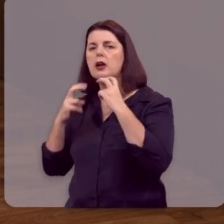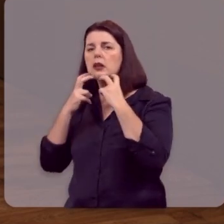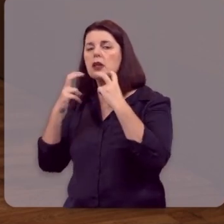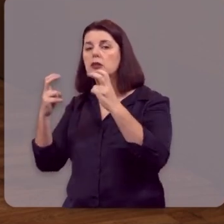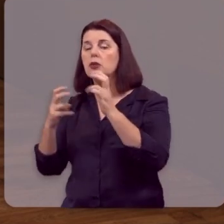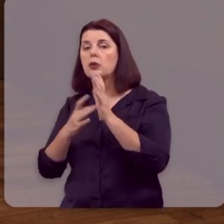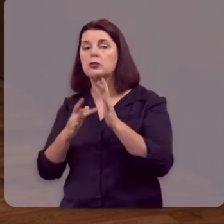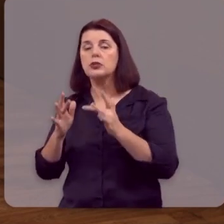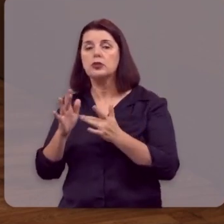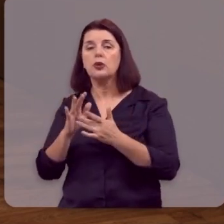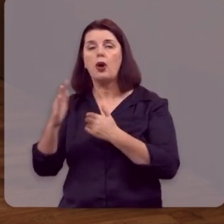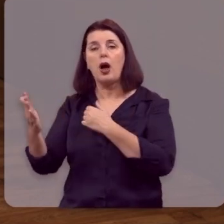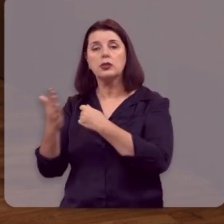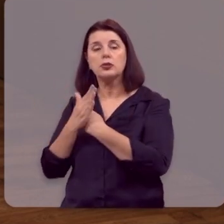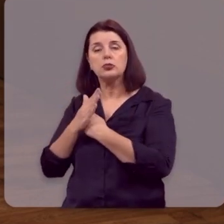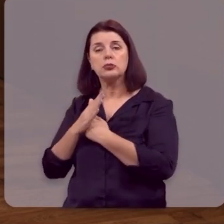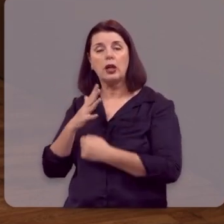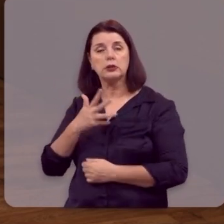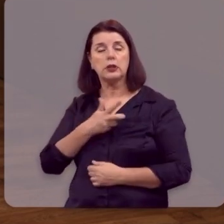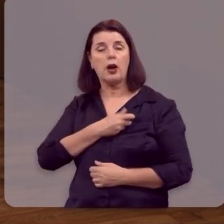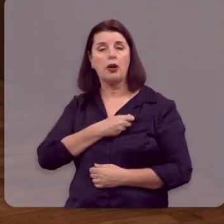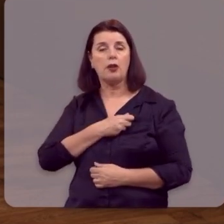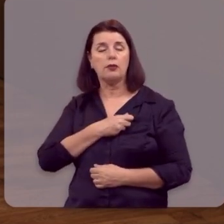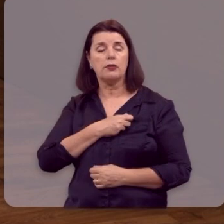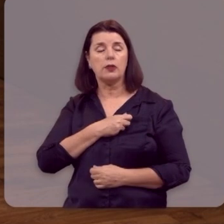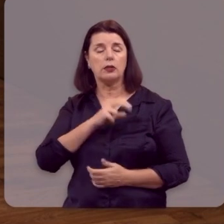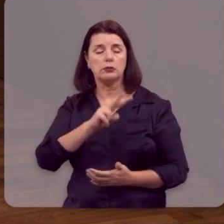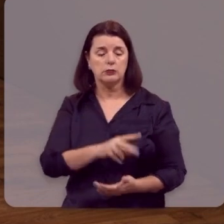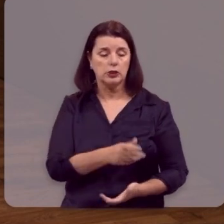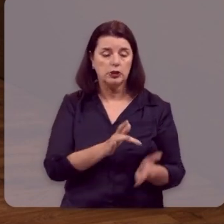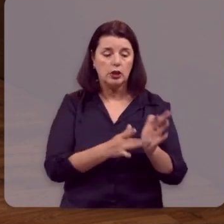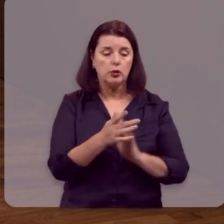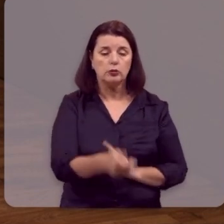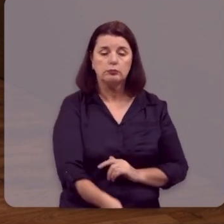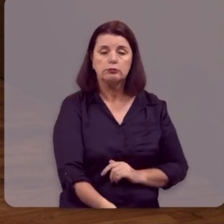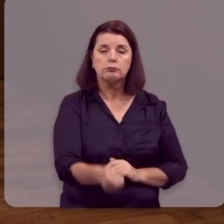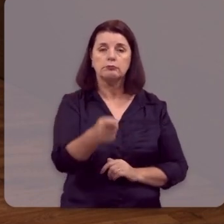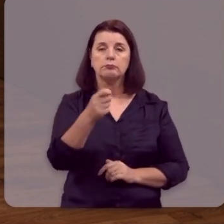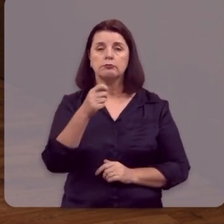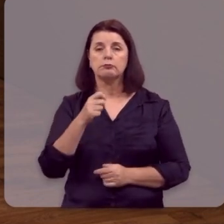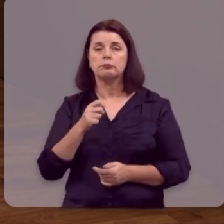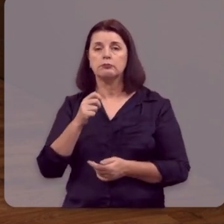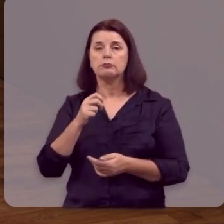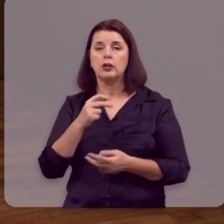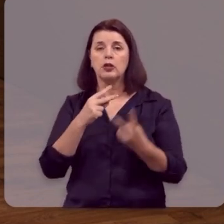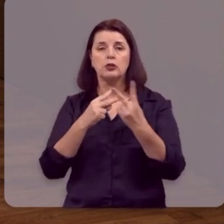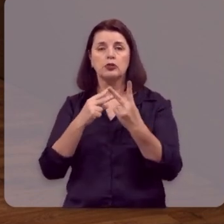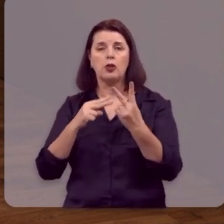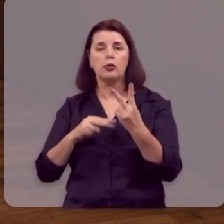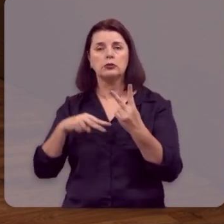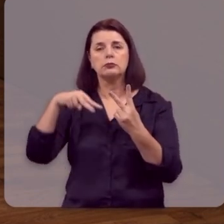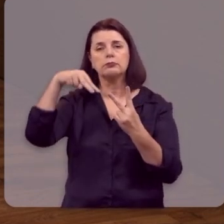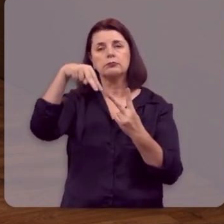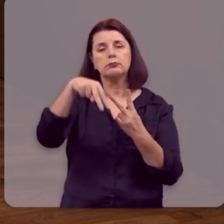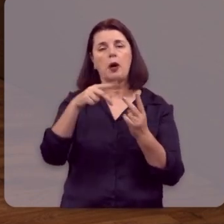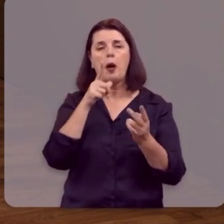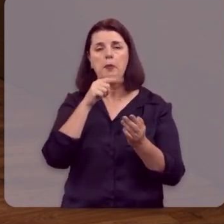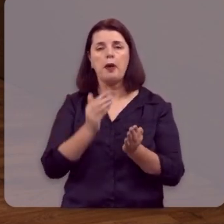gargantas da morte. E diz o texto que ambos subiram para o barco e a tempestade